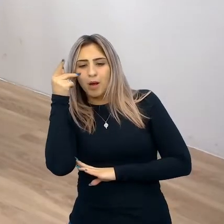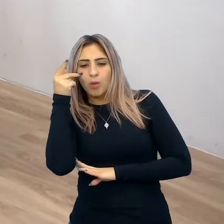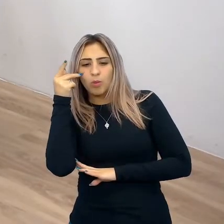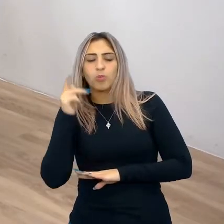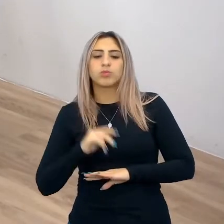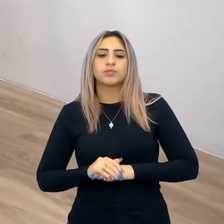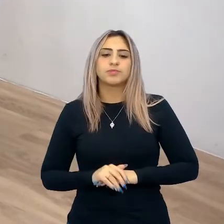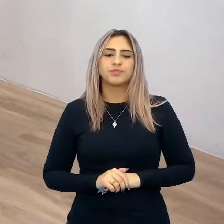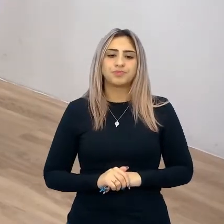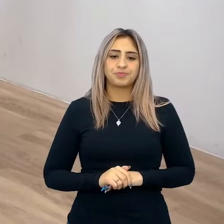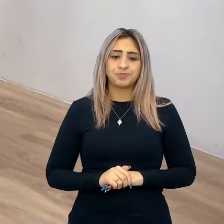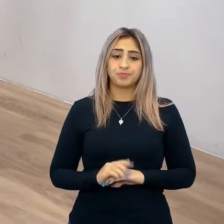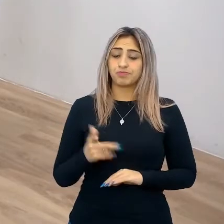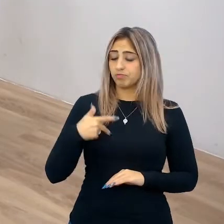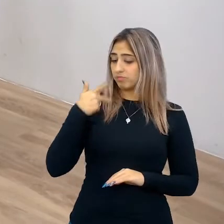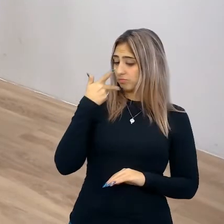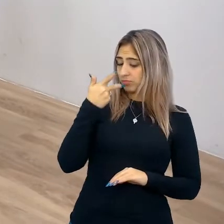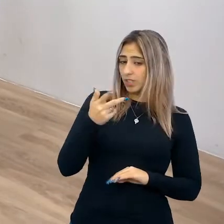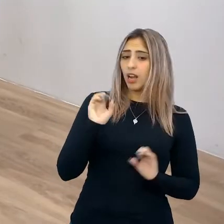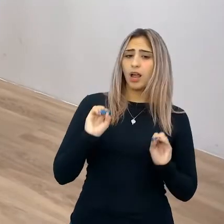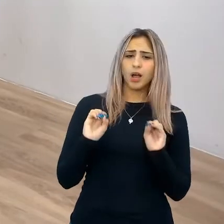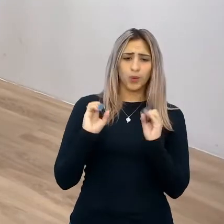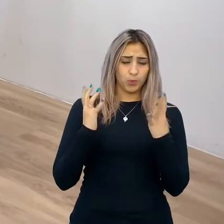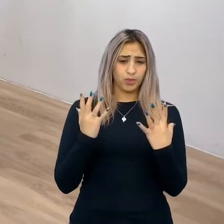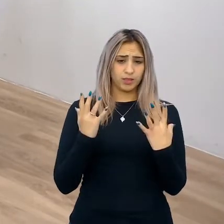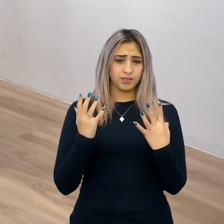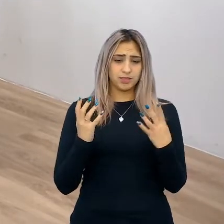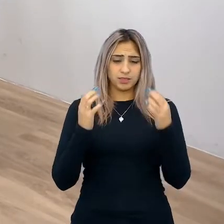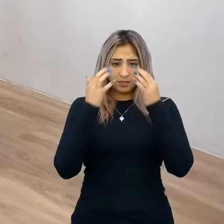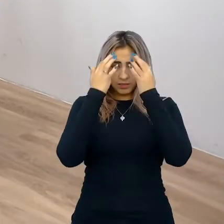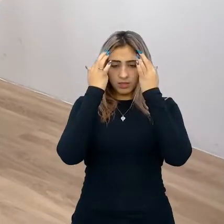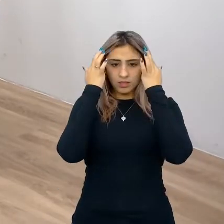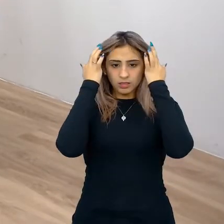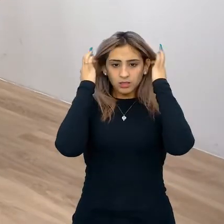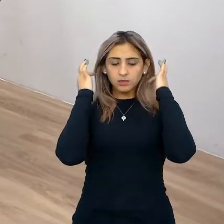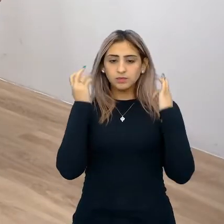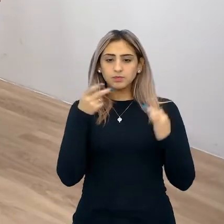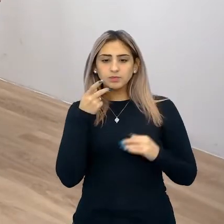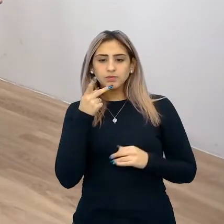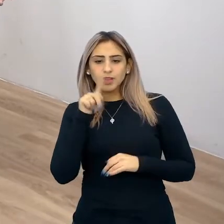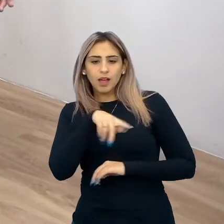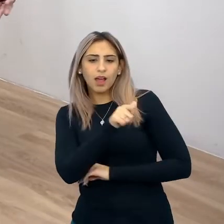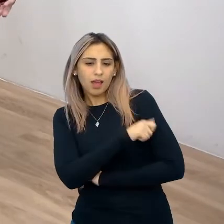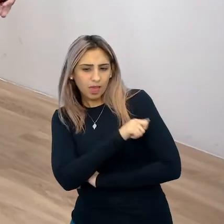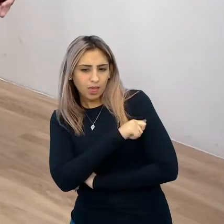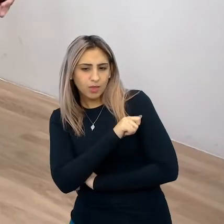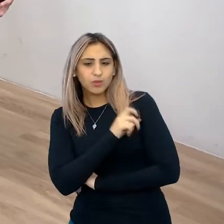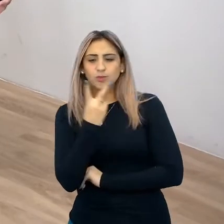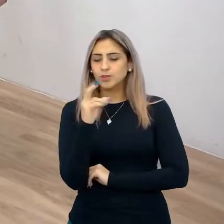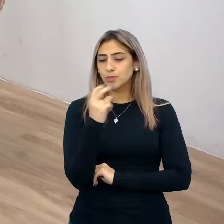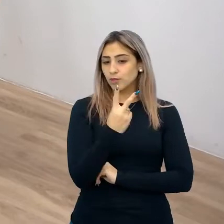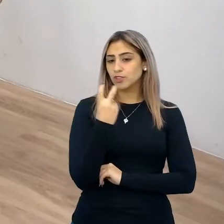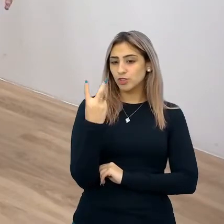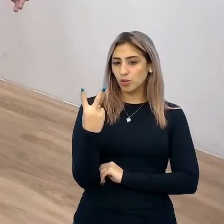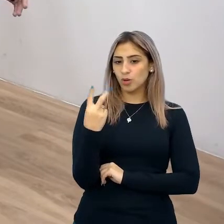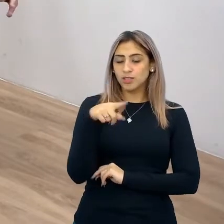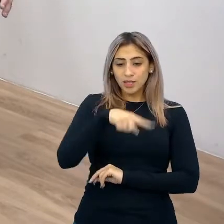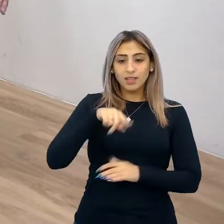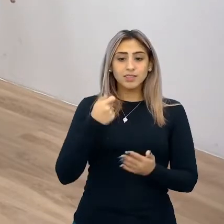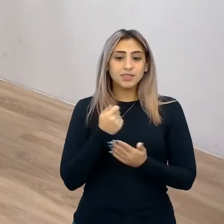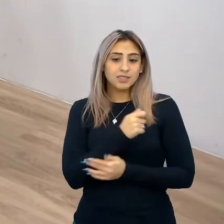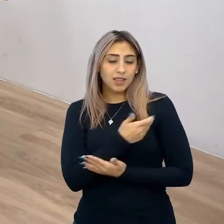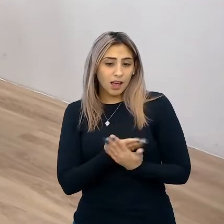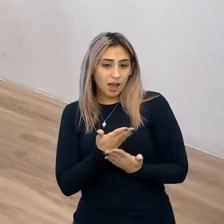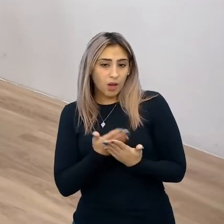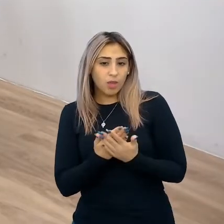vou falar para você, ela aconteceu, estamos falando com os estudantes de 2022, né? Mas essa aula